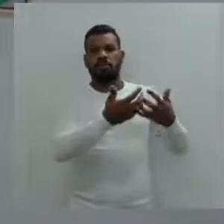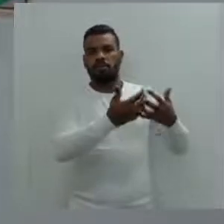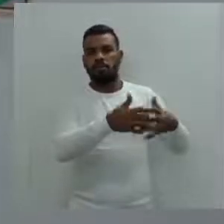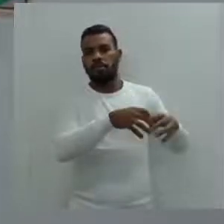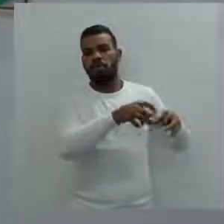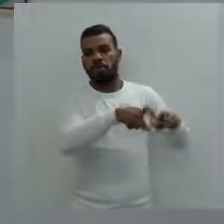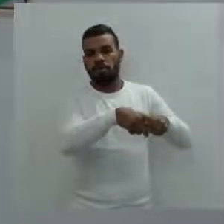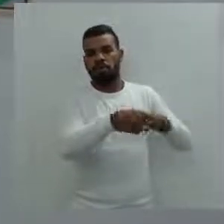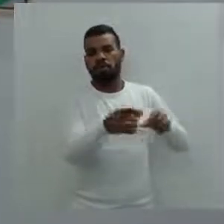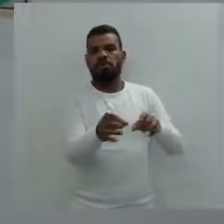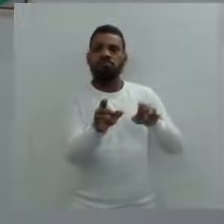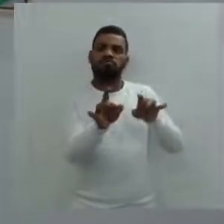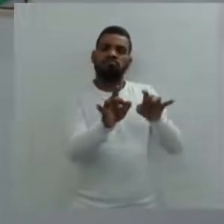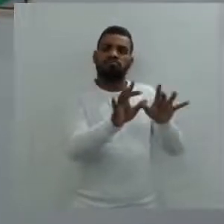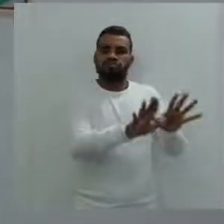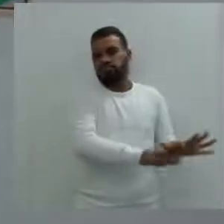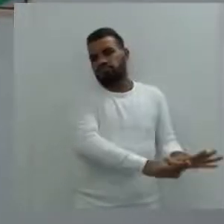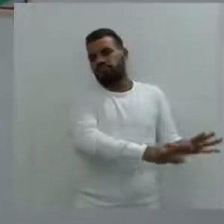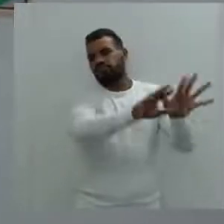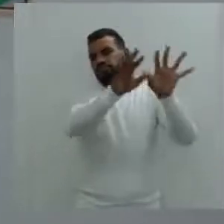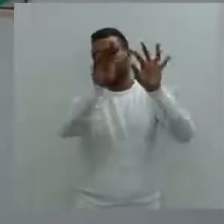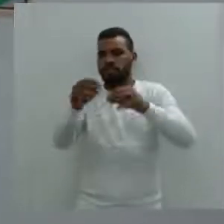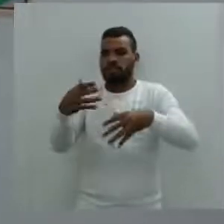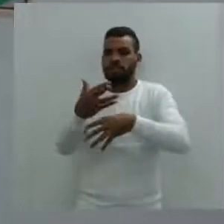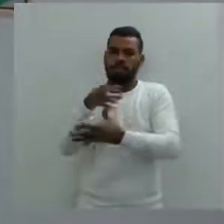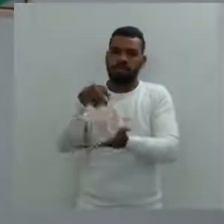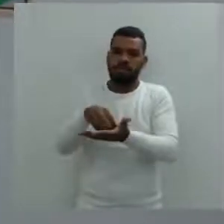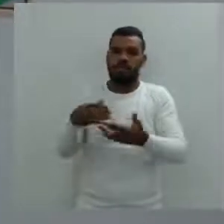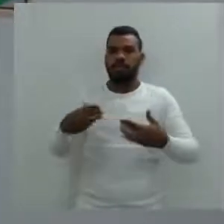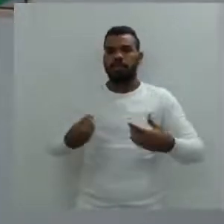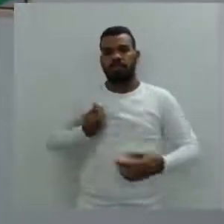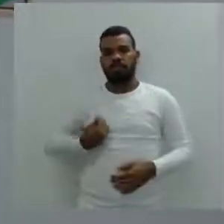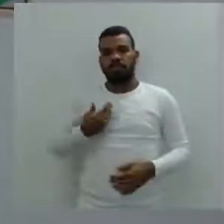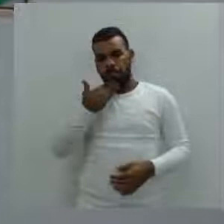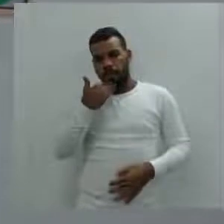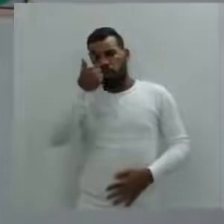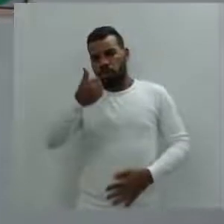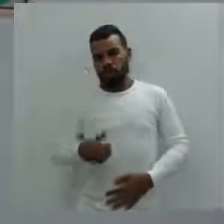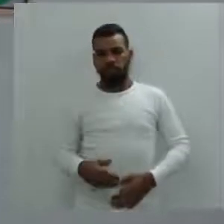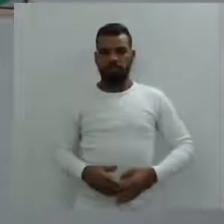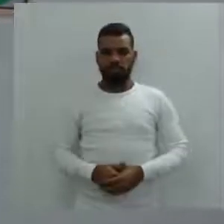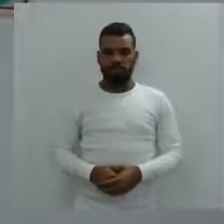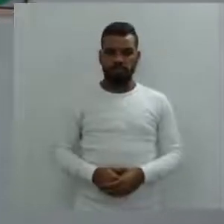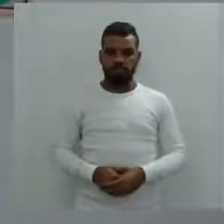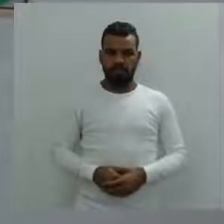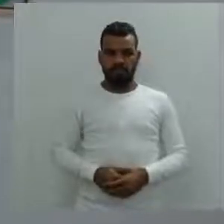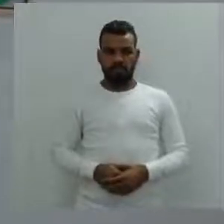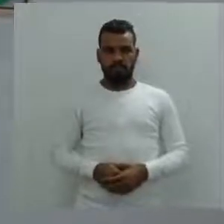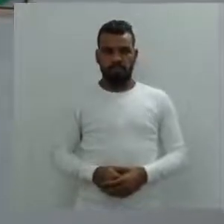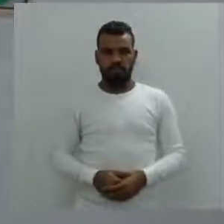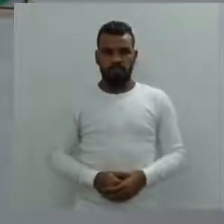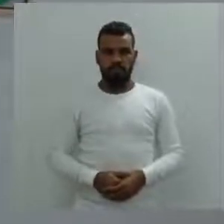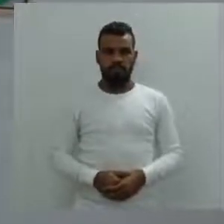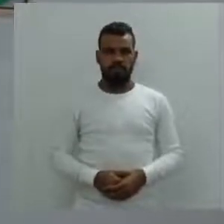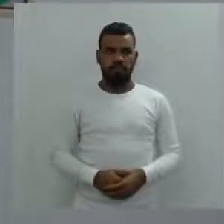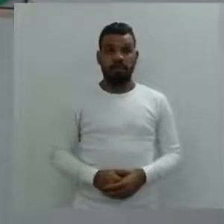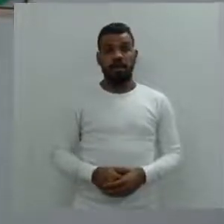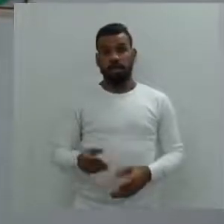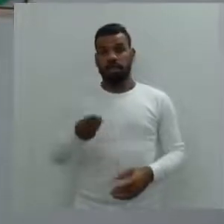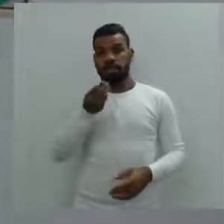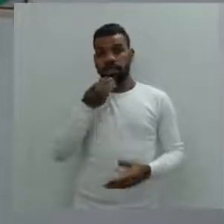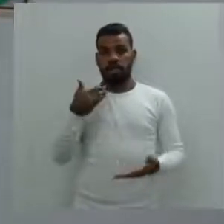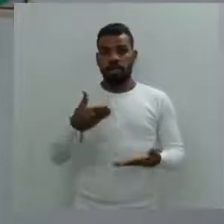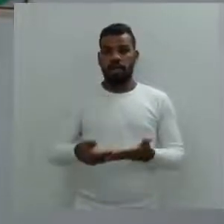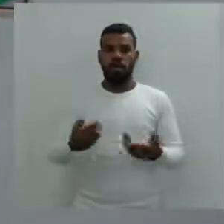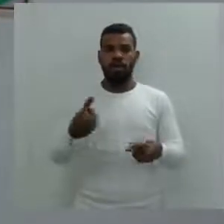a princípio, para ir para os centros urbanos em busca de melhor qualidade de vida. Era o que se dizia e diz até hoje, né,